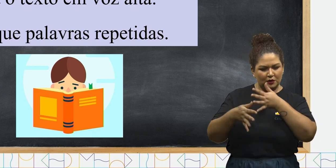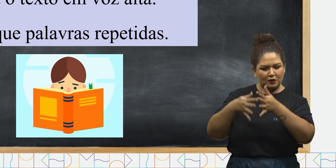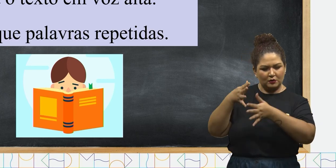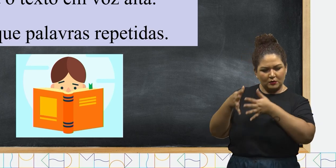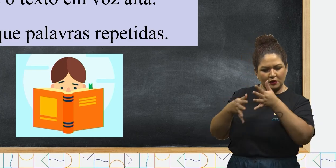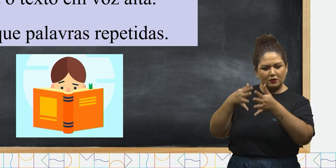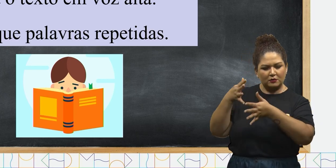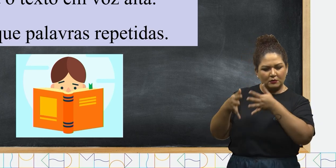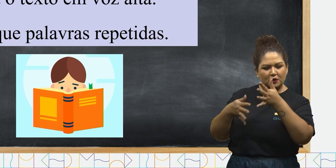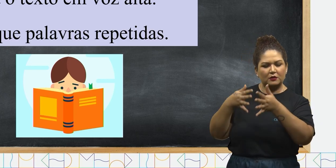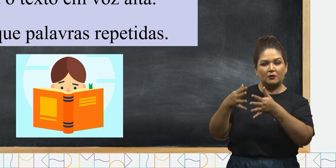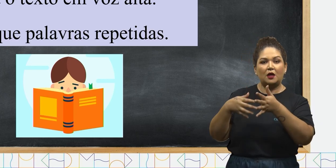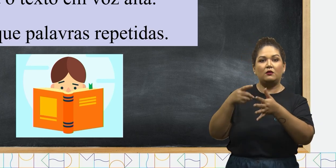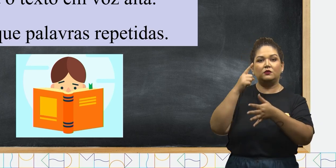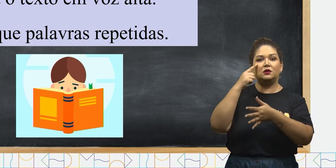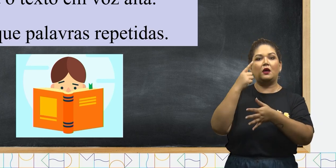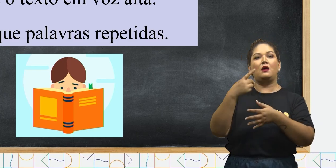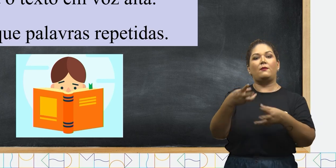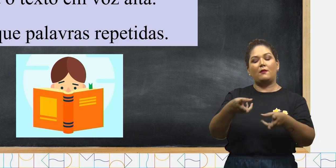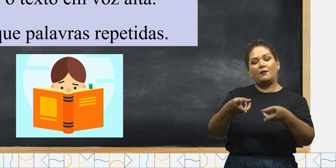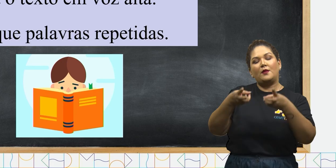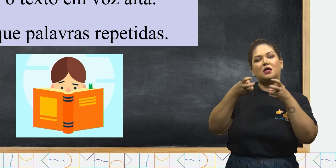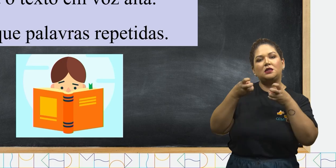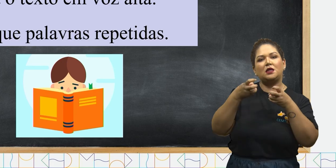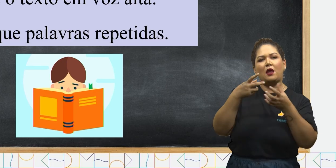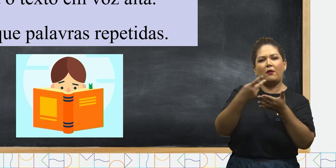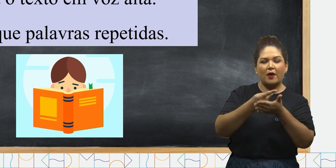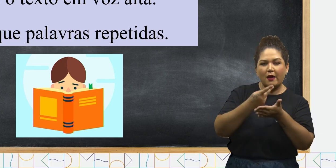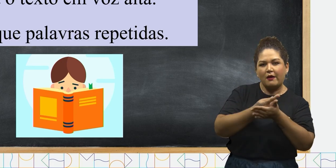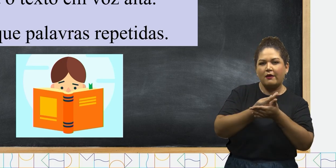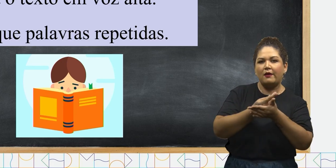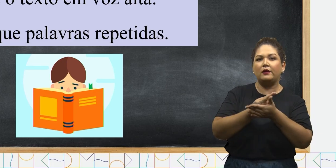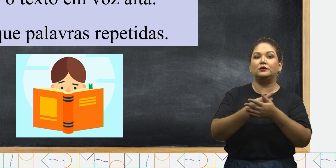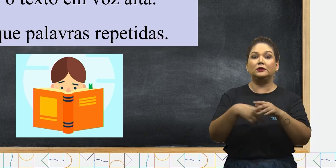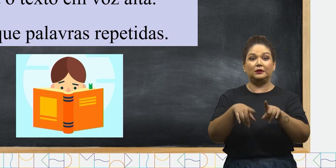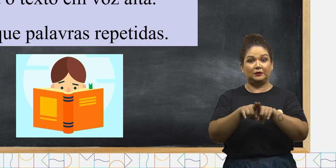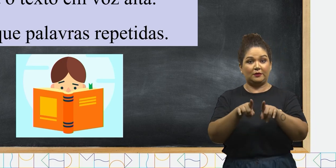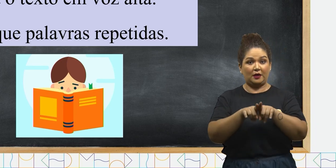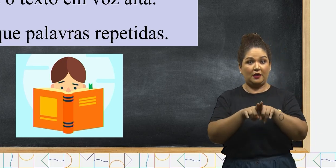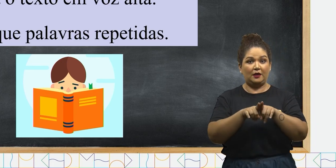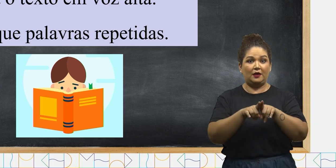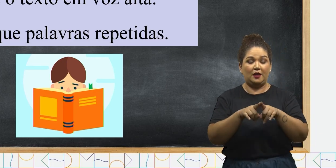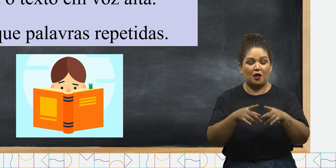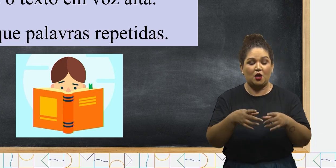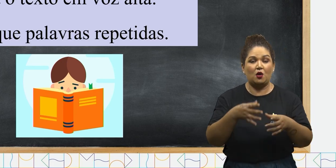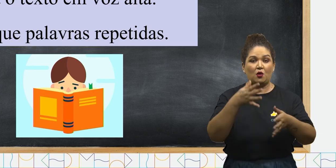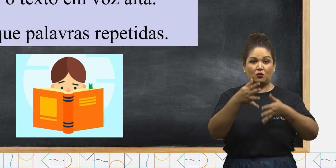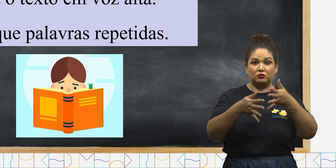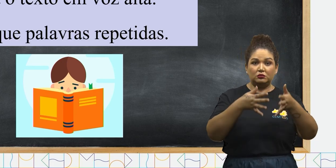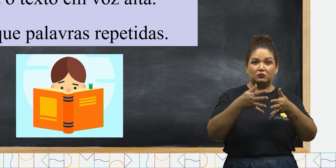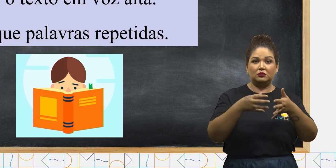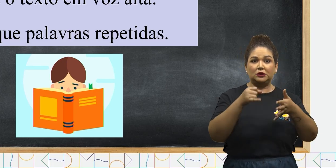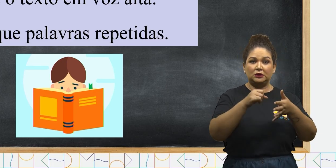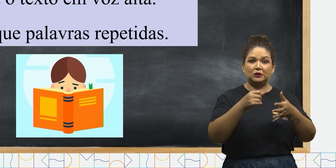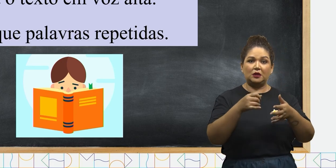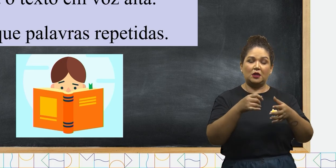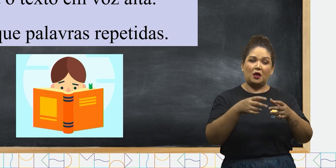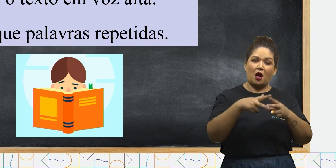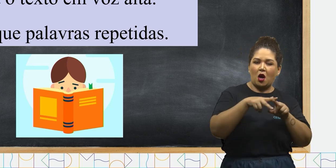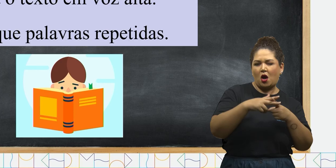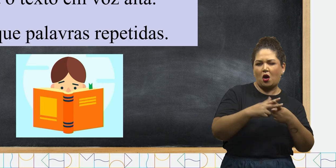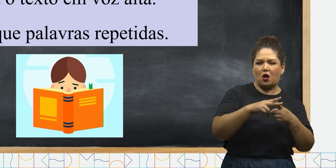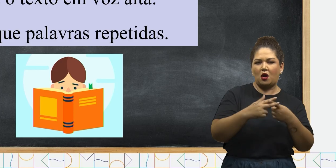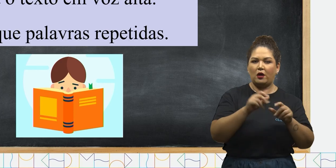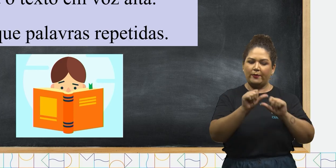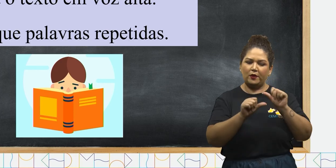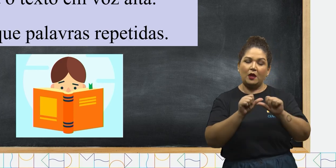ouvir a sua própria voz. Logo, conseguirá perceber um erro e um erro em voz alta. Anote